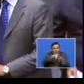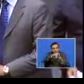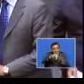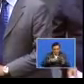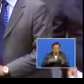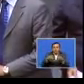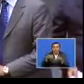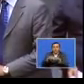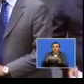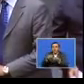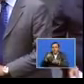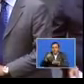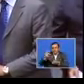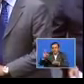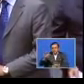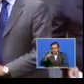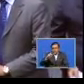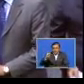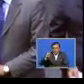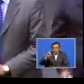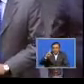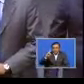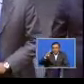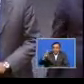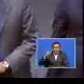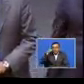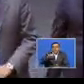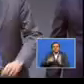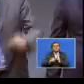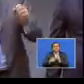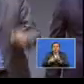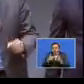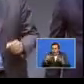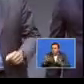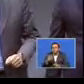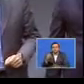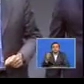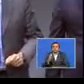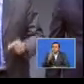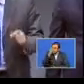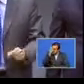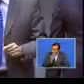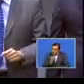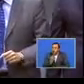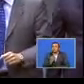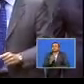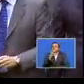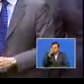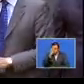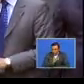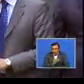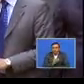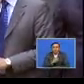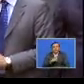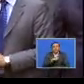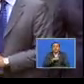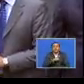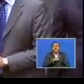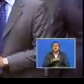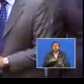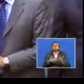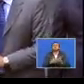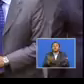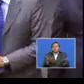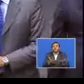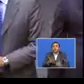PT e o PSDB tiveram embate, e que foi algo muito grave, muito grave, e que até hoje a Polícia